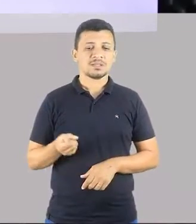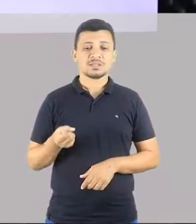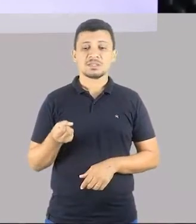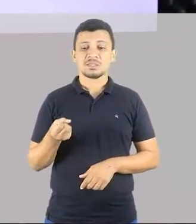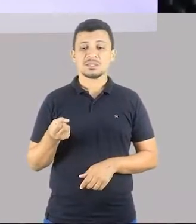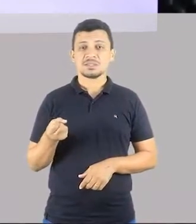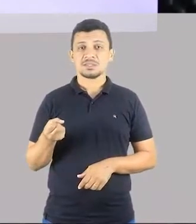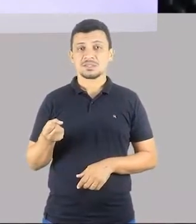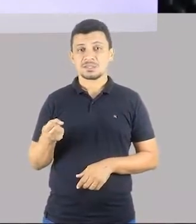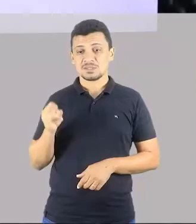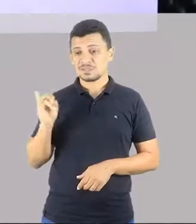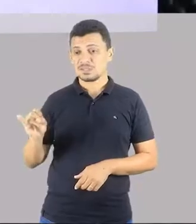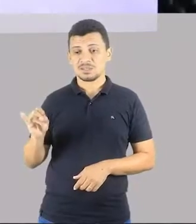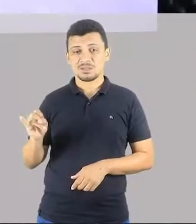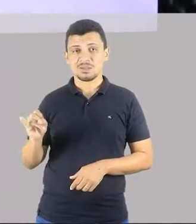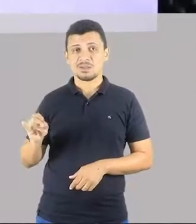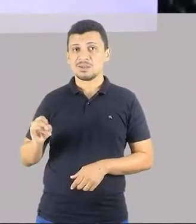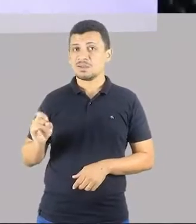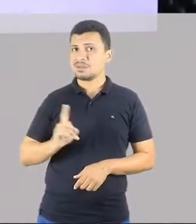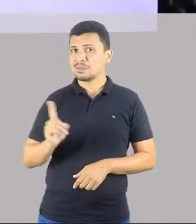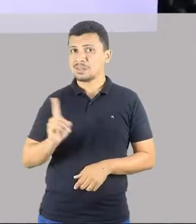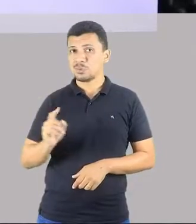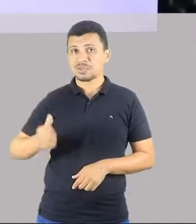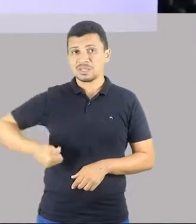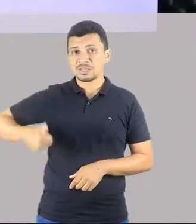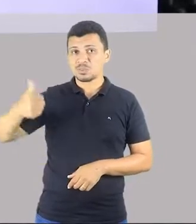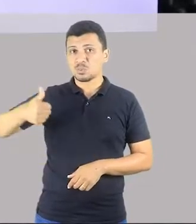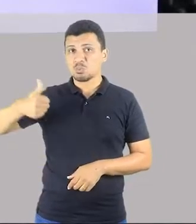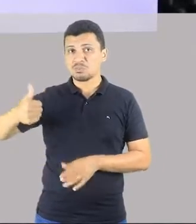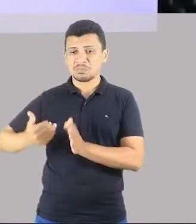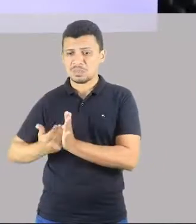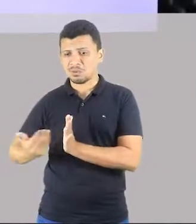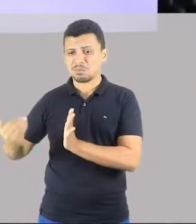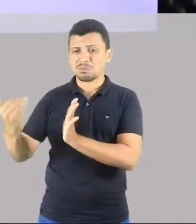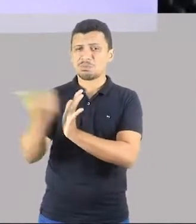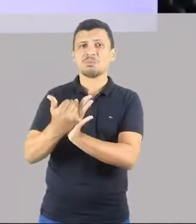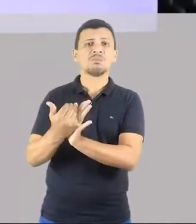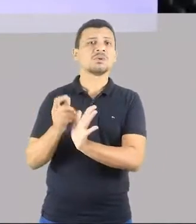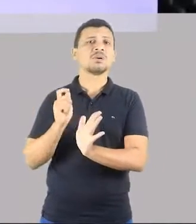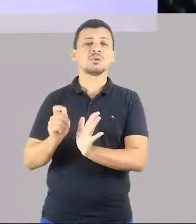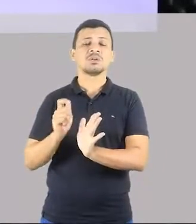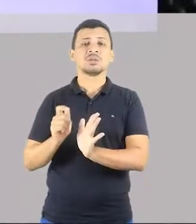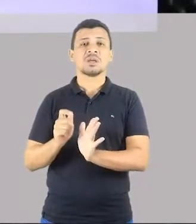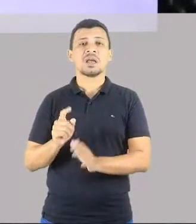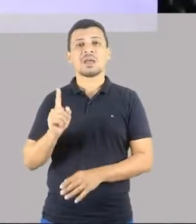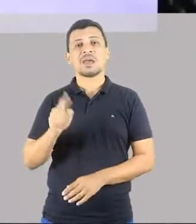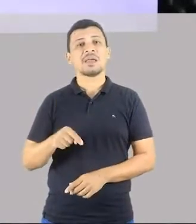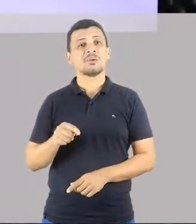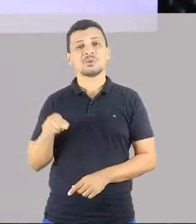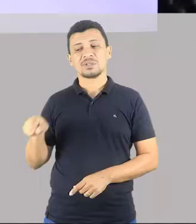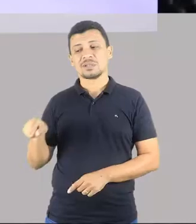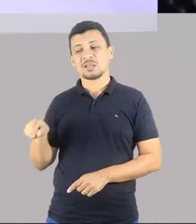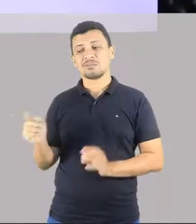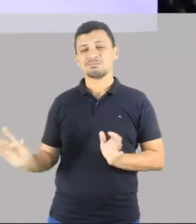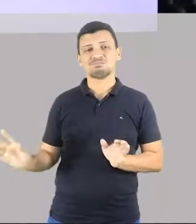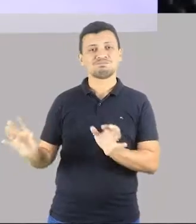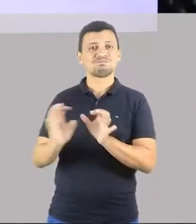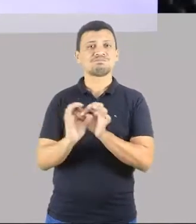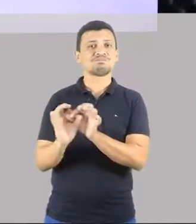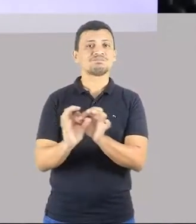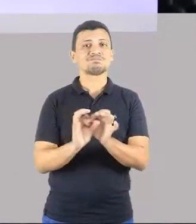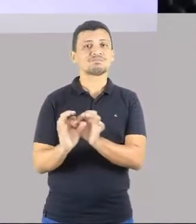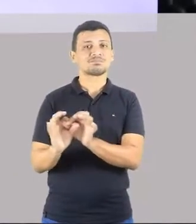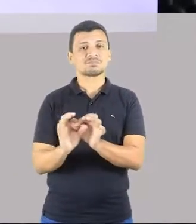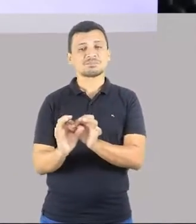desse o primeiro passo, ela é uma adverbial condicional, certo? A oração adverbial condicional, a função dela é